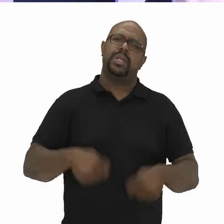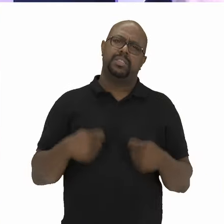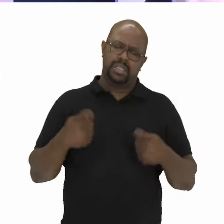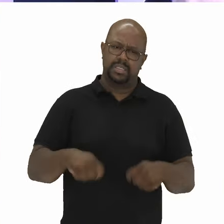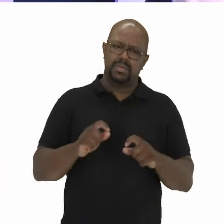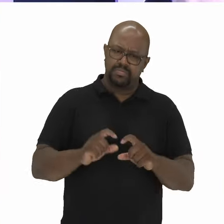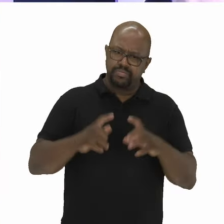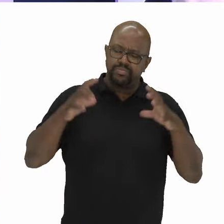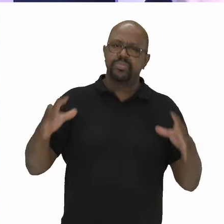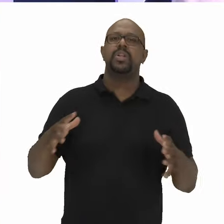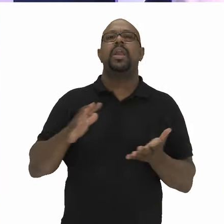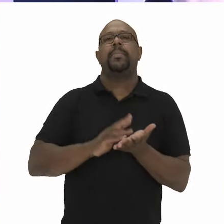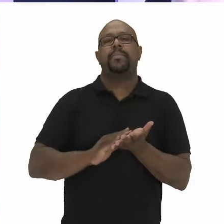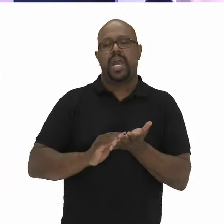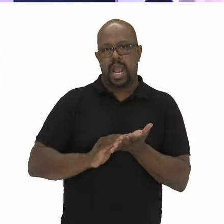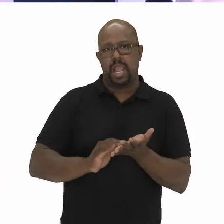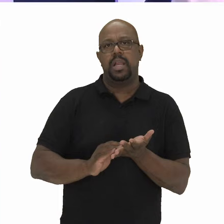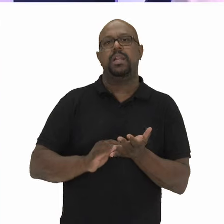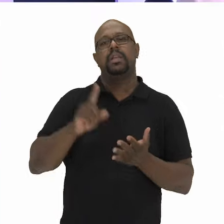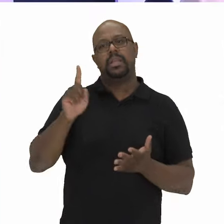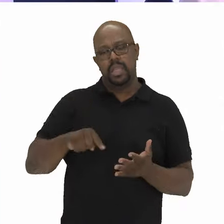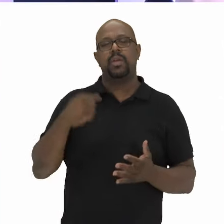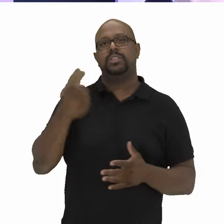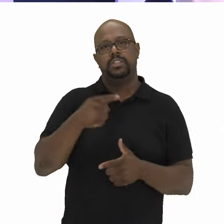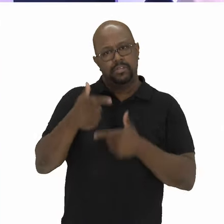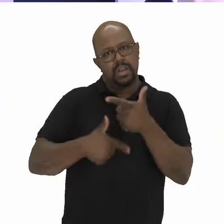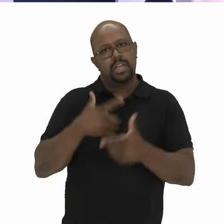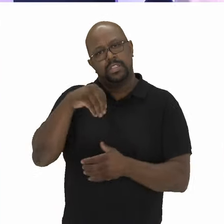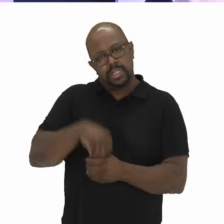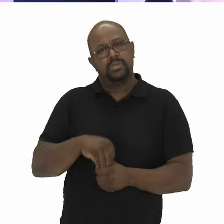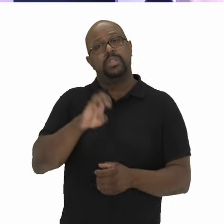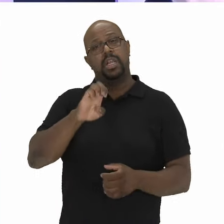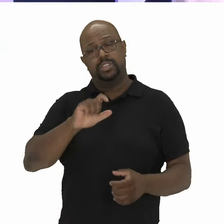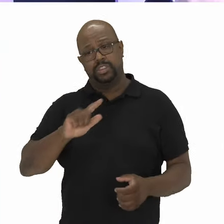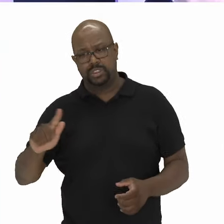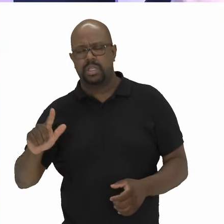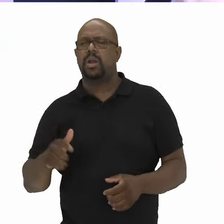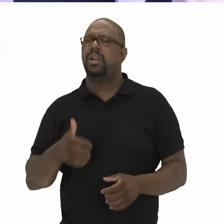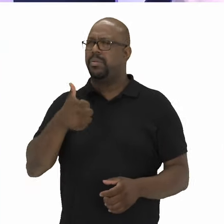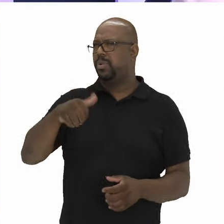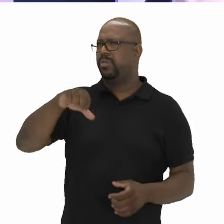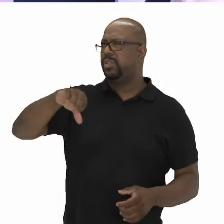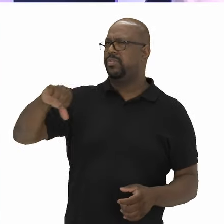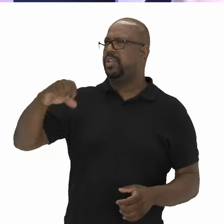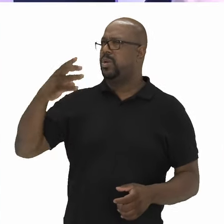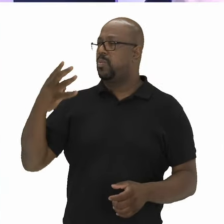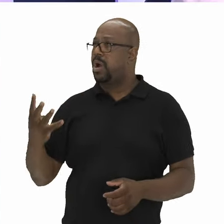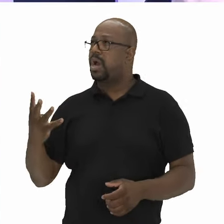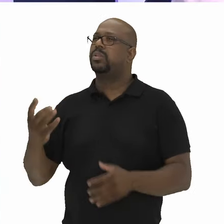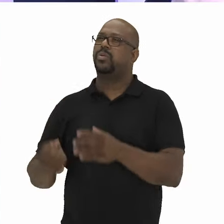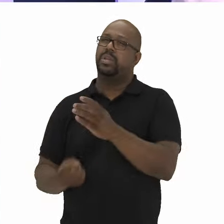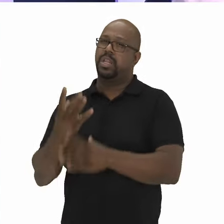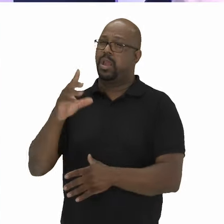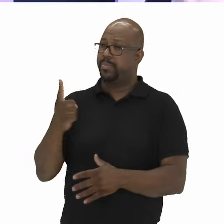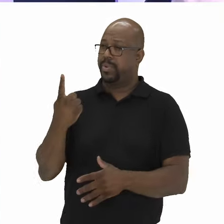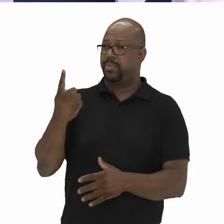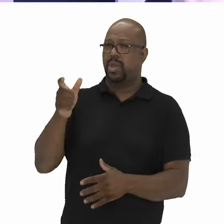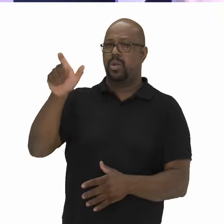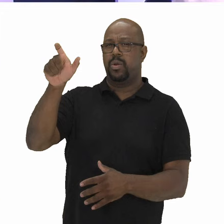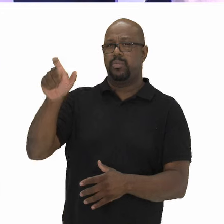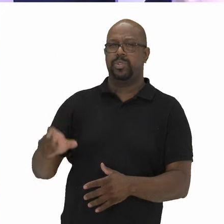infantil tem que ter um percentual muito grande em brile que é o que a gente faz na escola de gente olha em 1994 eu